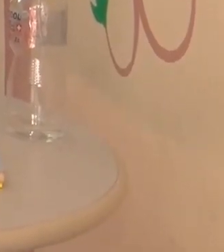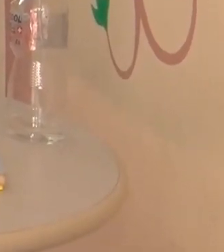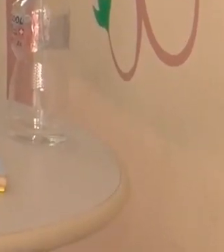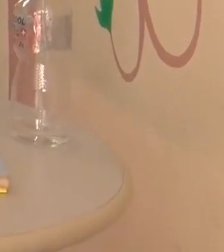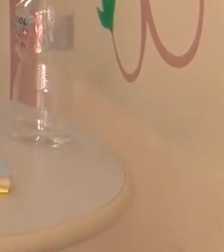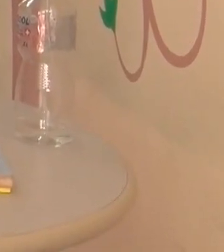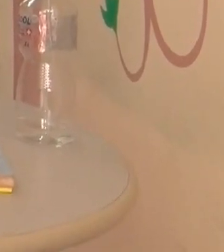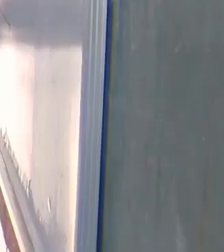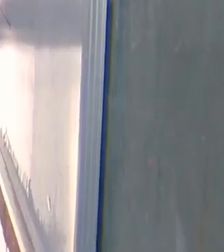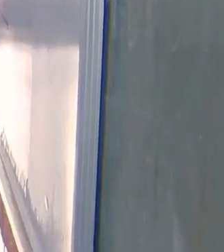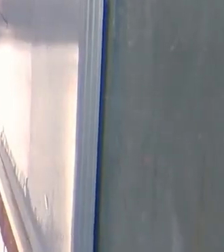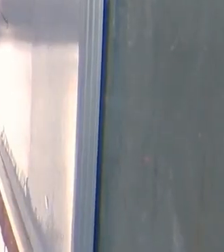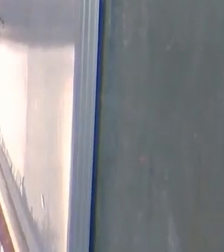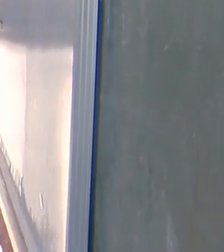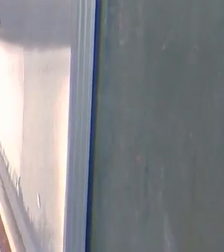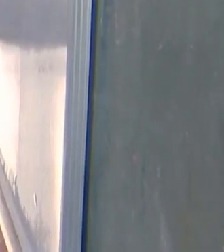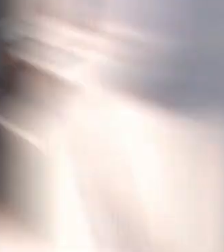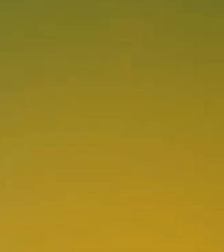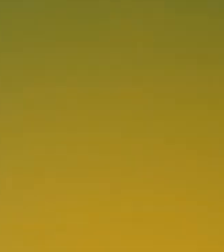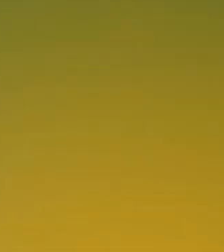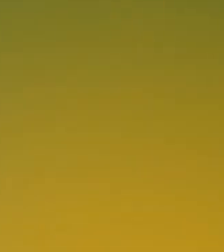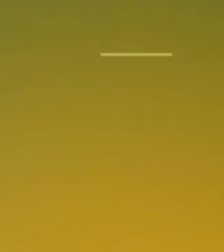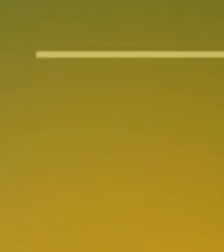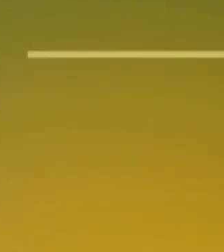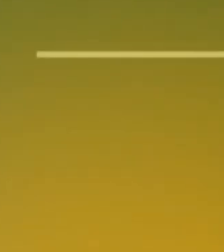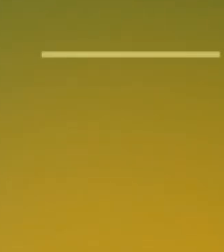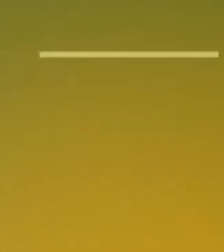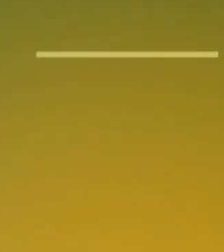do ensino fundamental e do ensino médio.